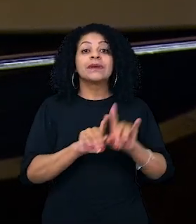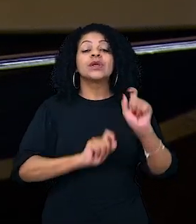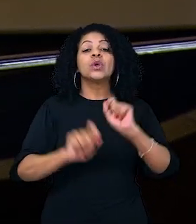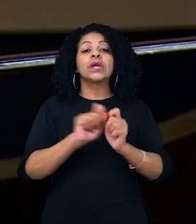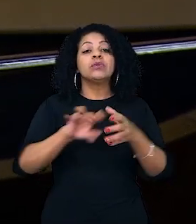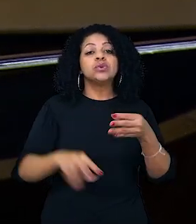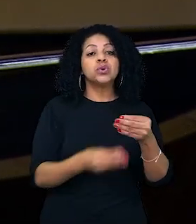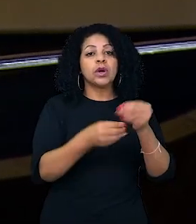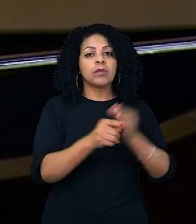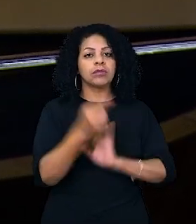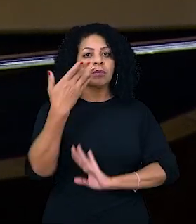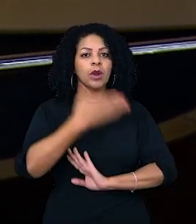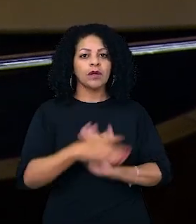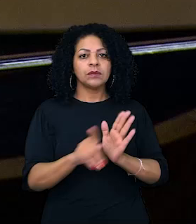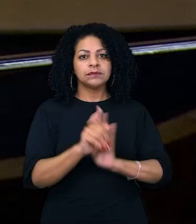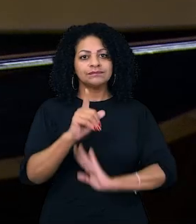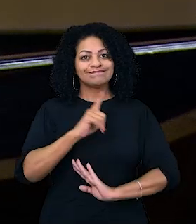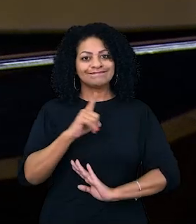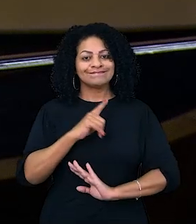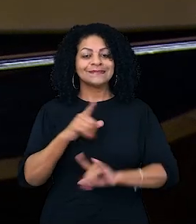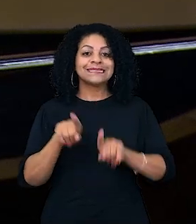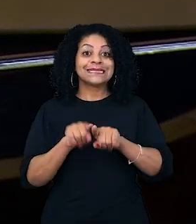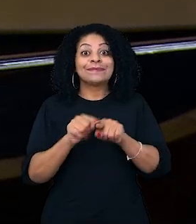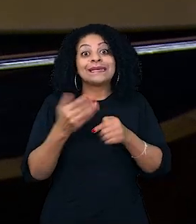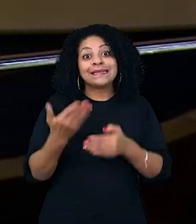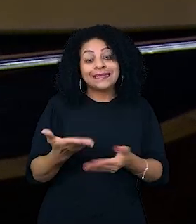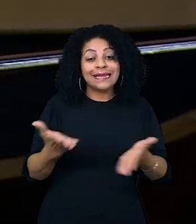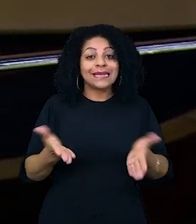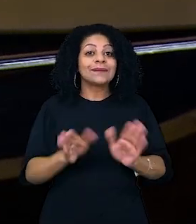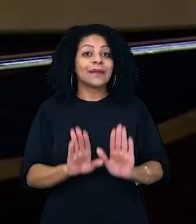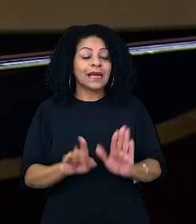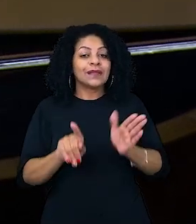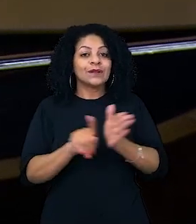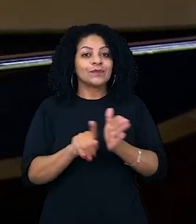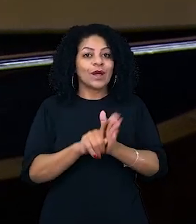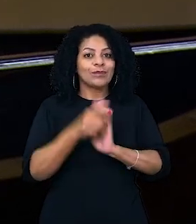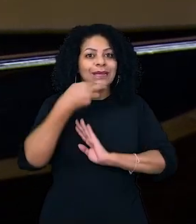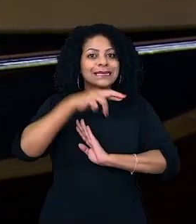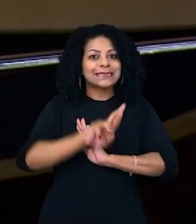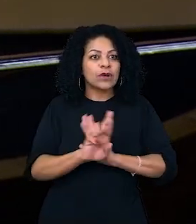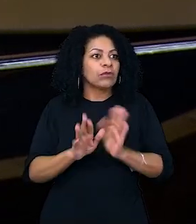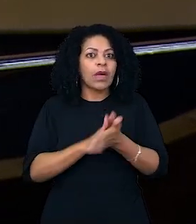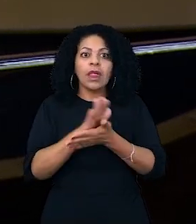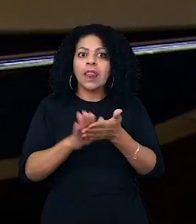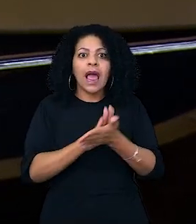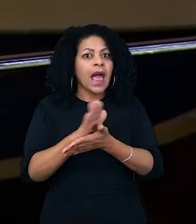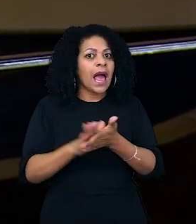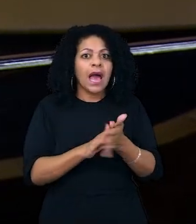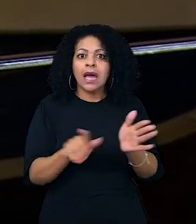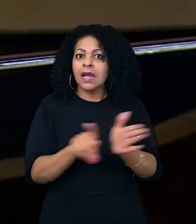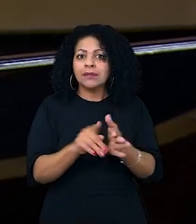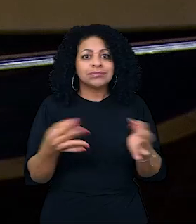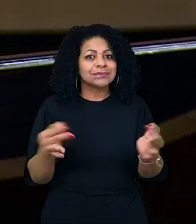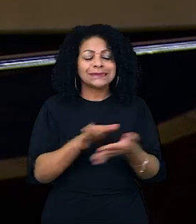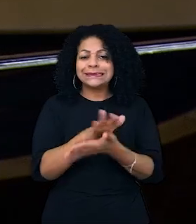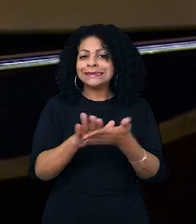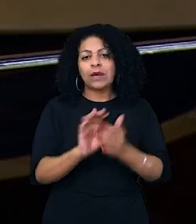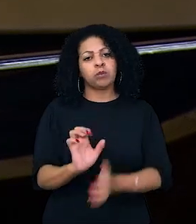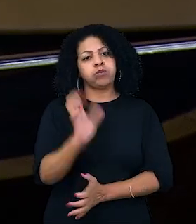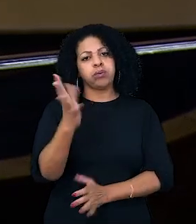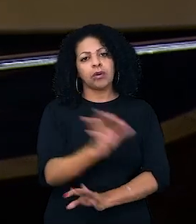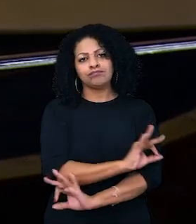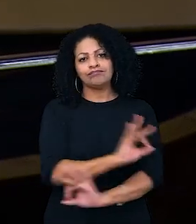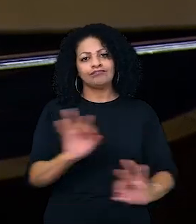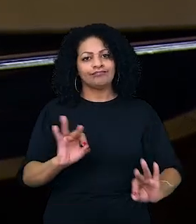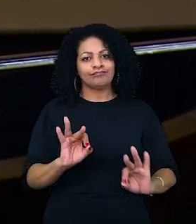eventual complementação de prova documental, se fosse esse o caso. Razões finais não foram produzidas, quer dizer, nada